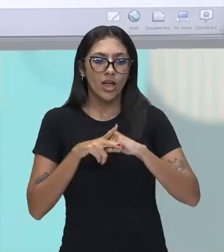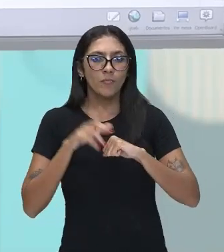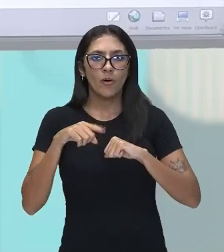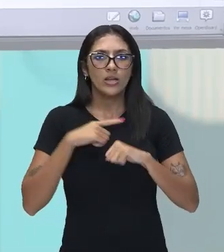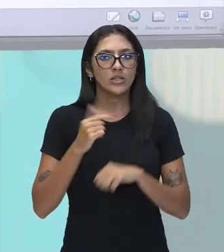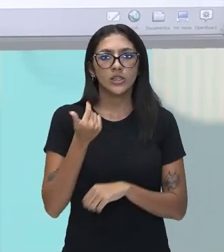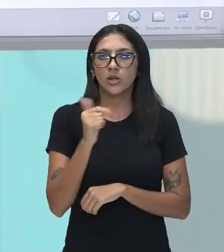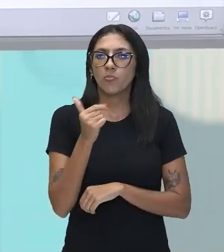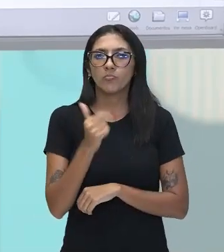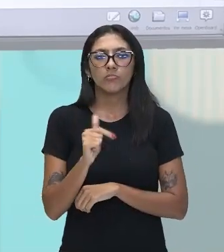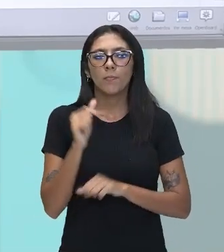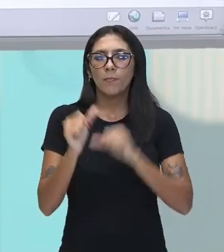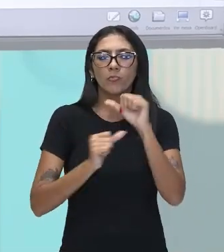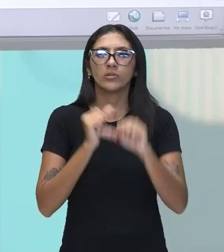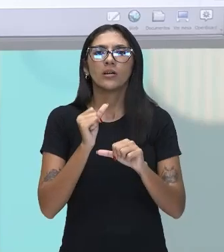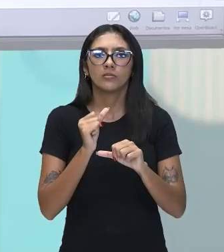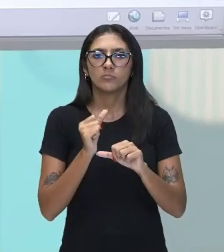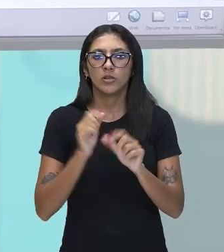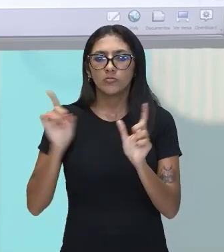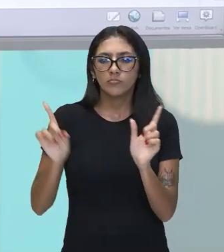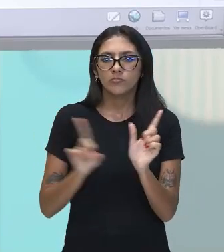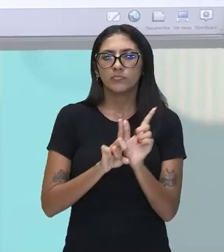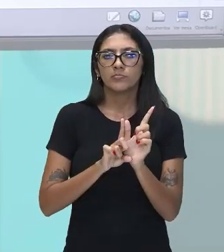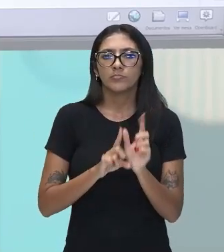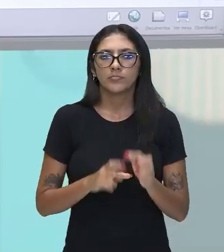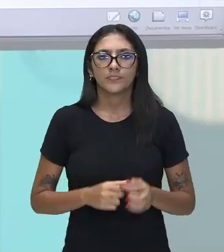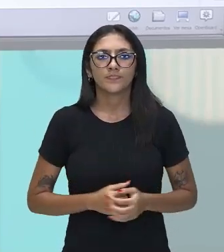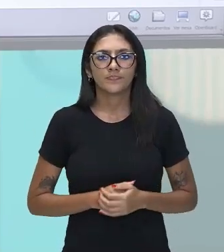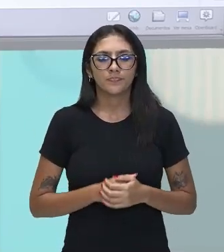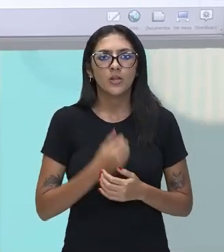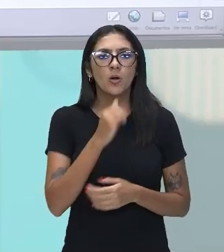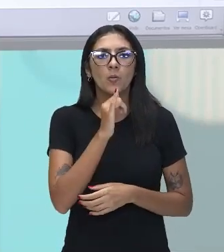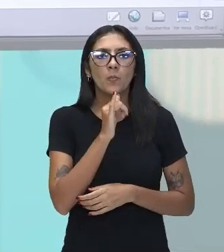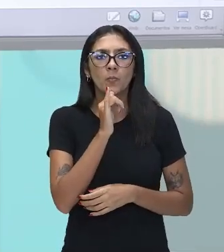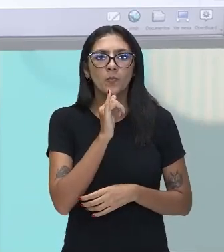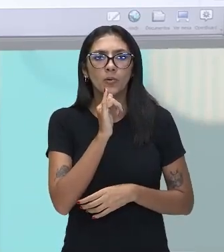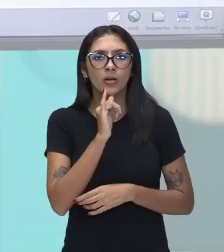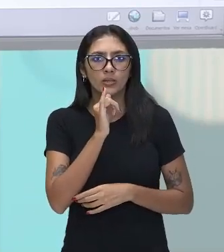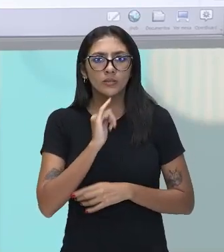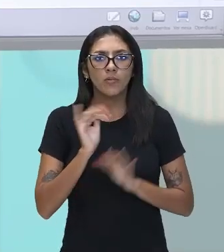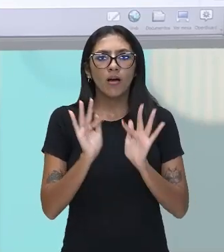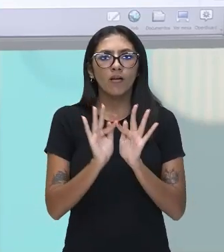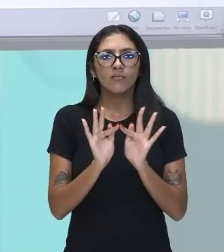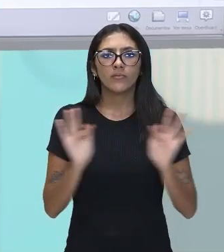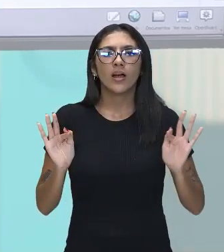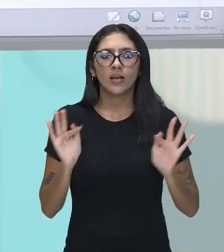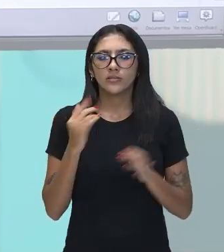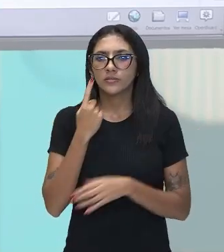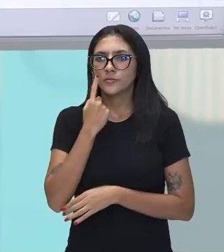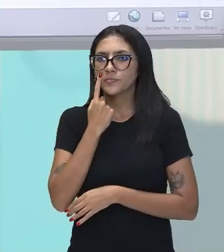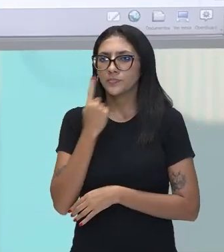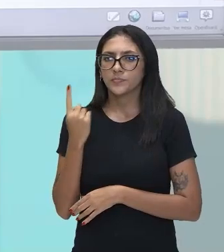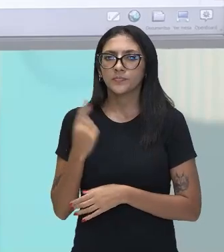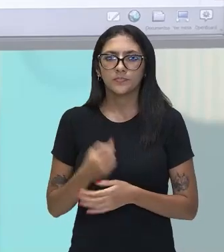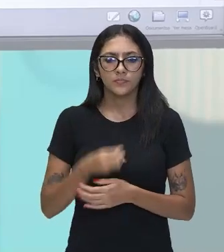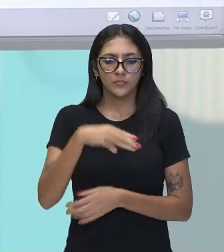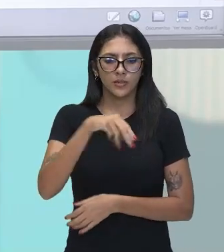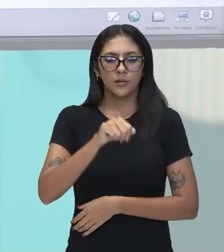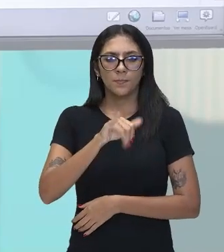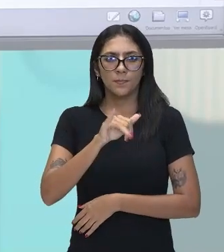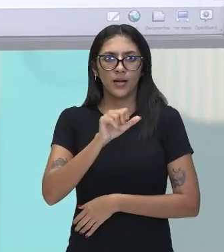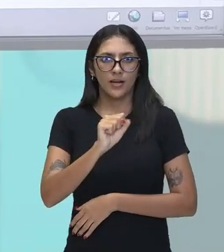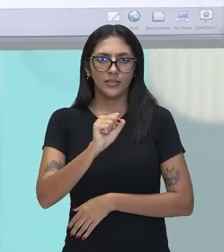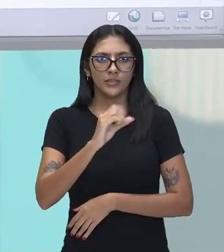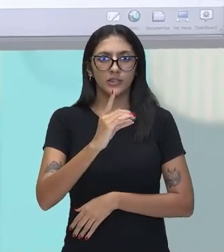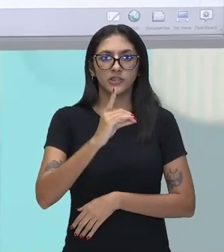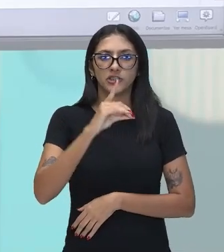Exemplo, mais de um sujeito correu em busca de donativos. Veja que o verbo correr está no singular.